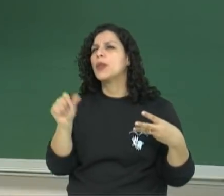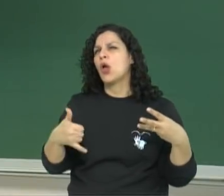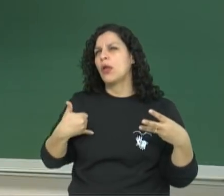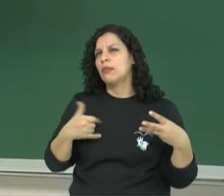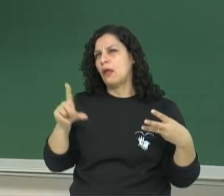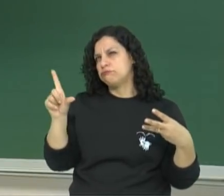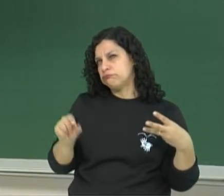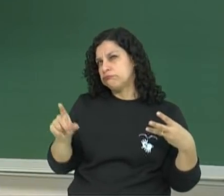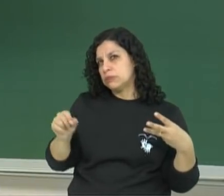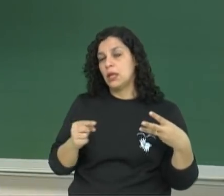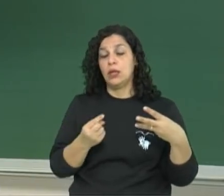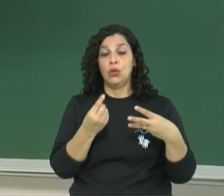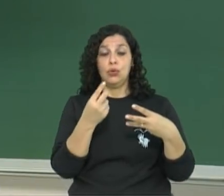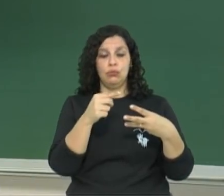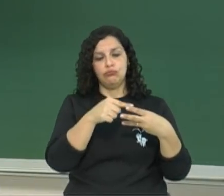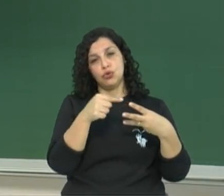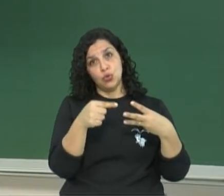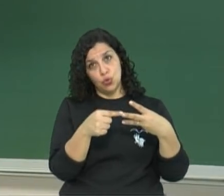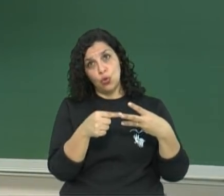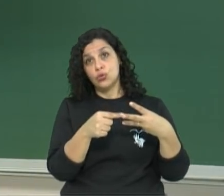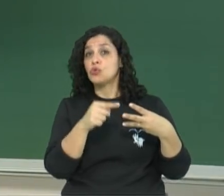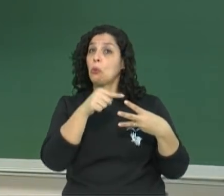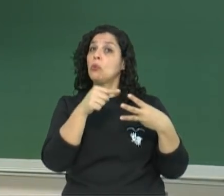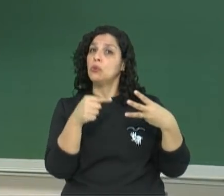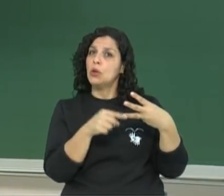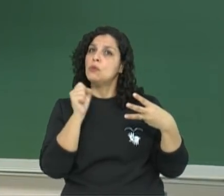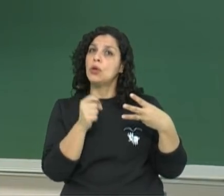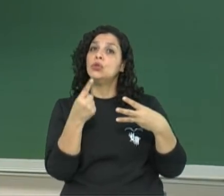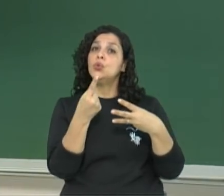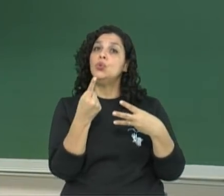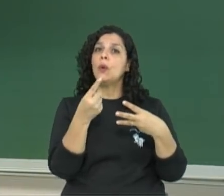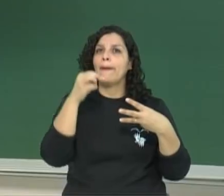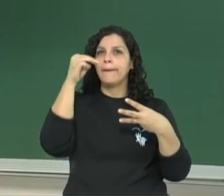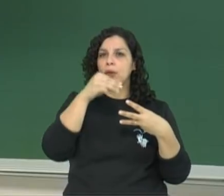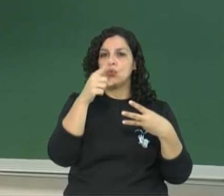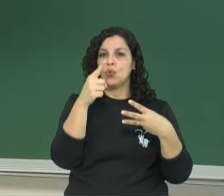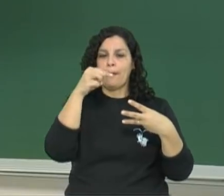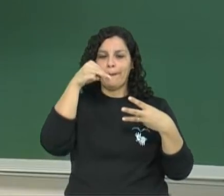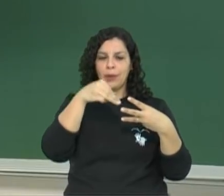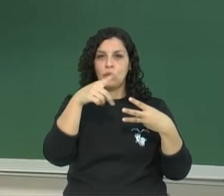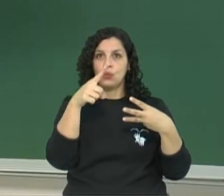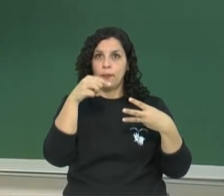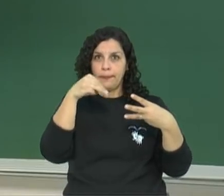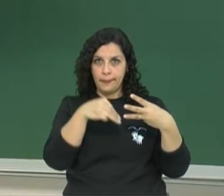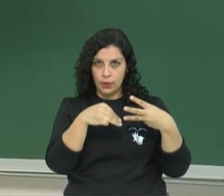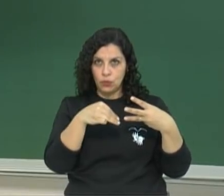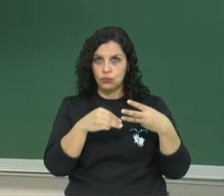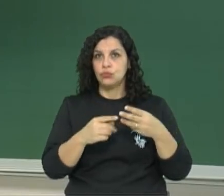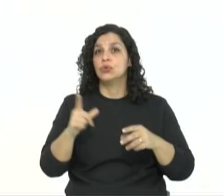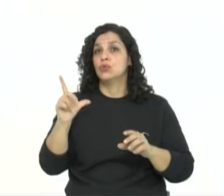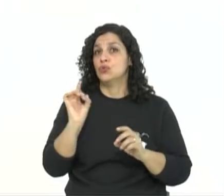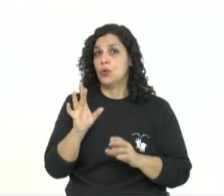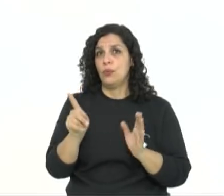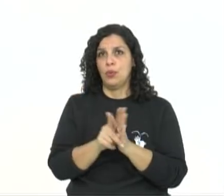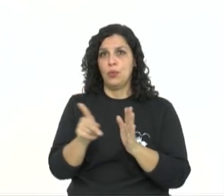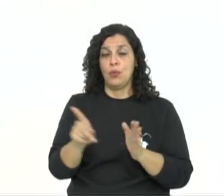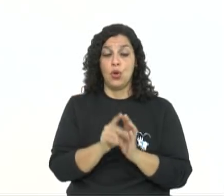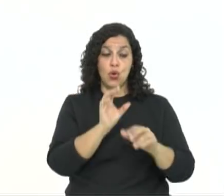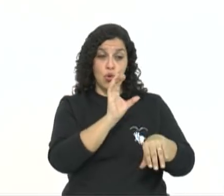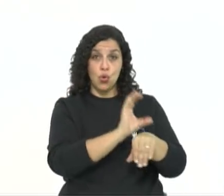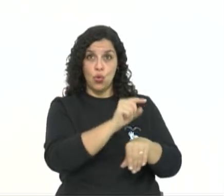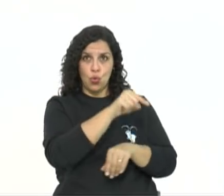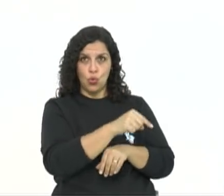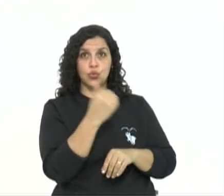podemos ter 2 ou 3 rounds, mas daí é só 1 minuto de luta, tá? Para atletas